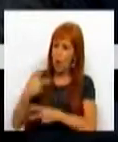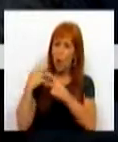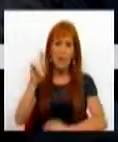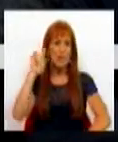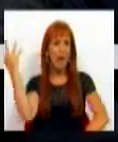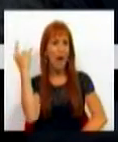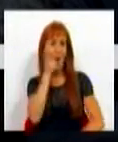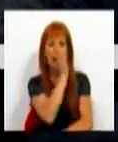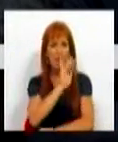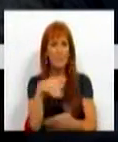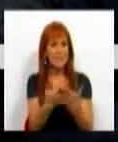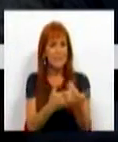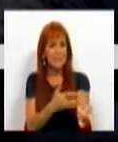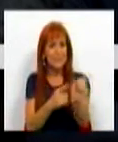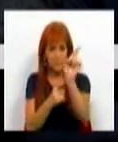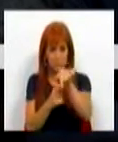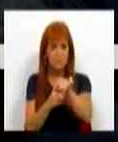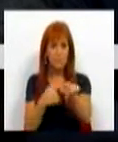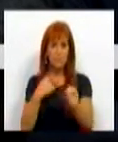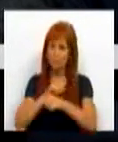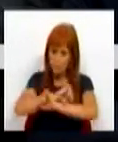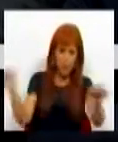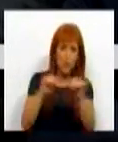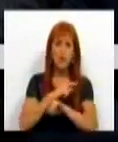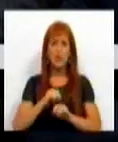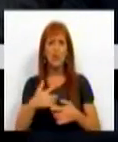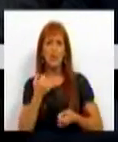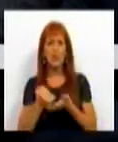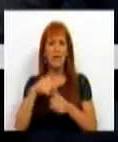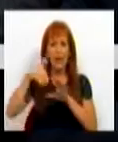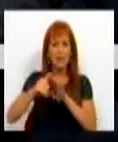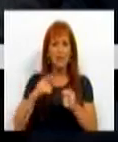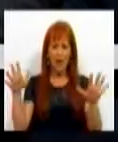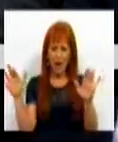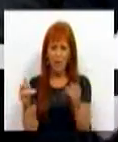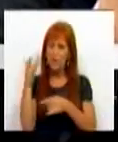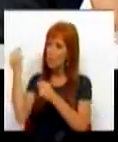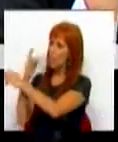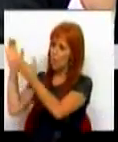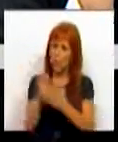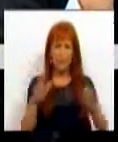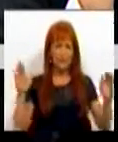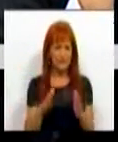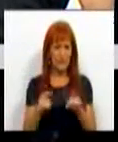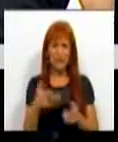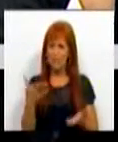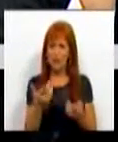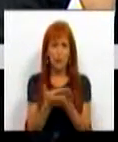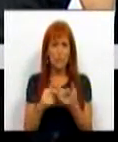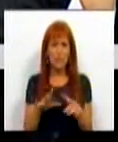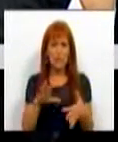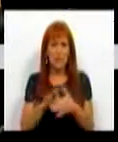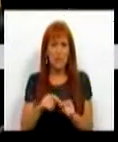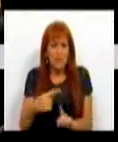virtuosa que os senhores implementaram e que acabaram por rebentar completamente o mercado interno, que reduziram as importações de tal forma que a balança comercial acabou por